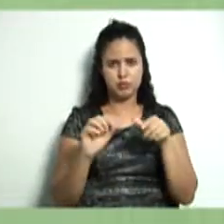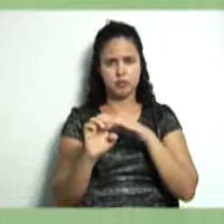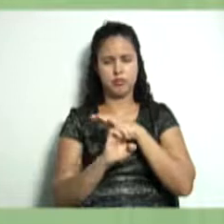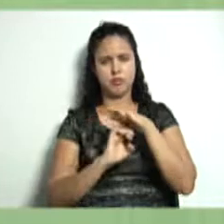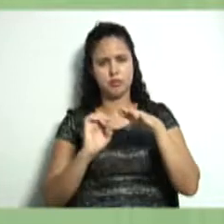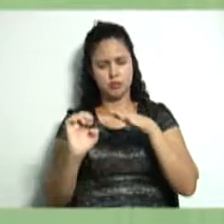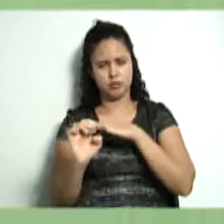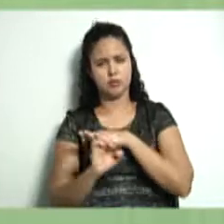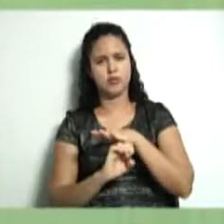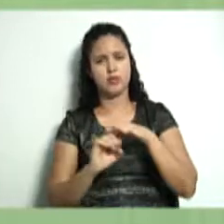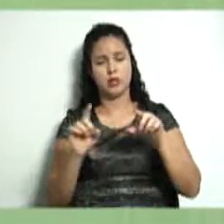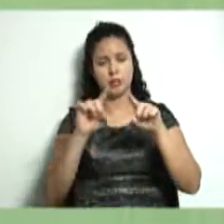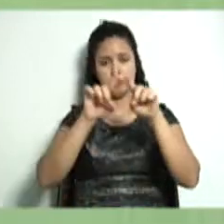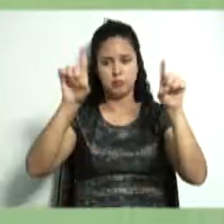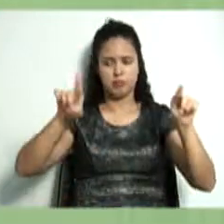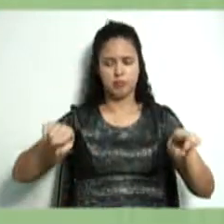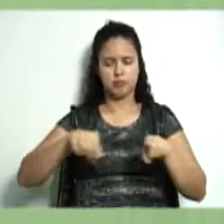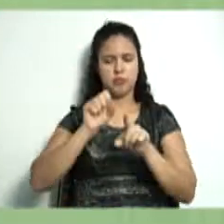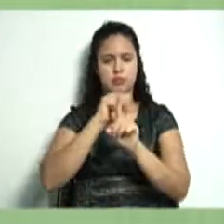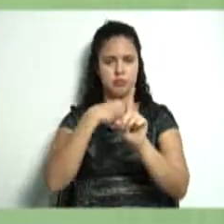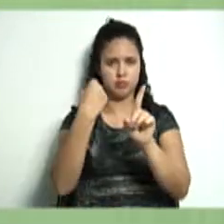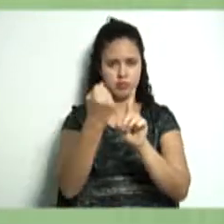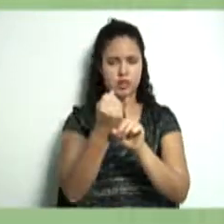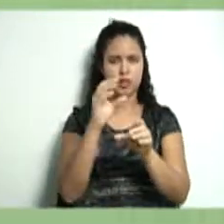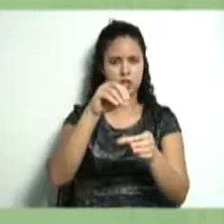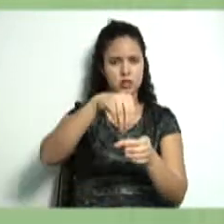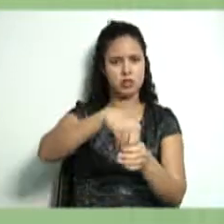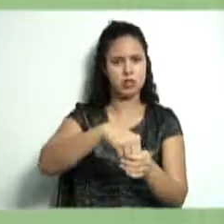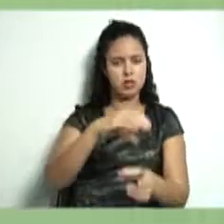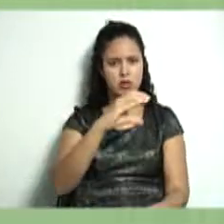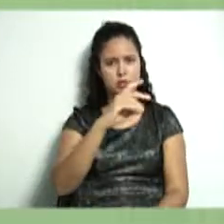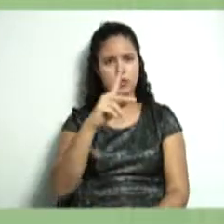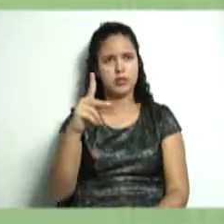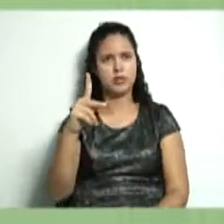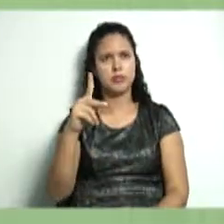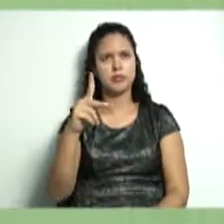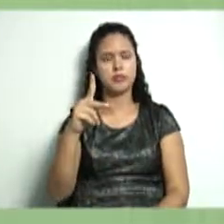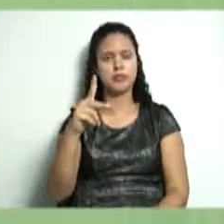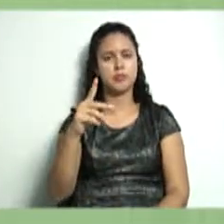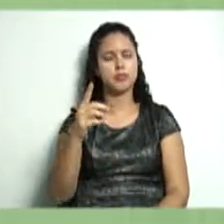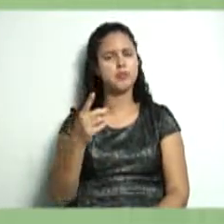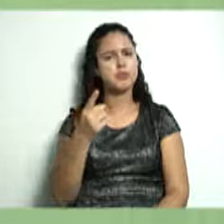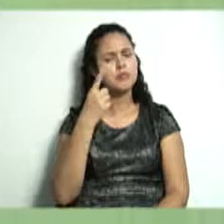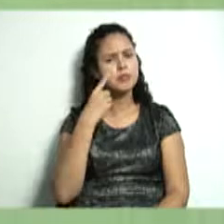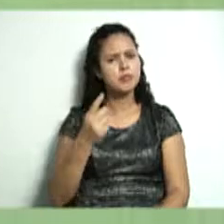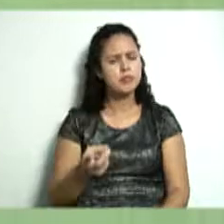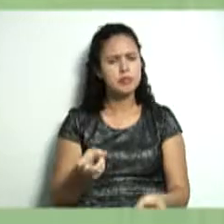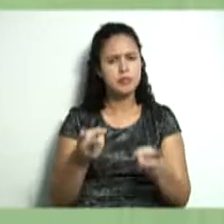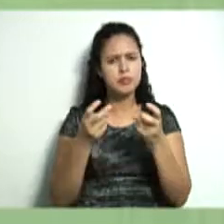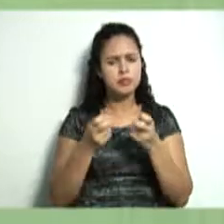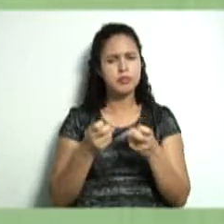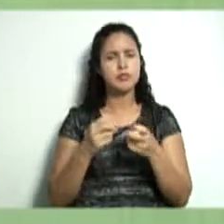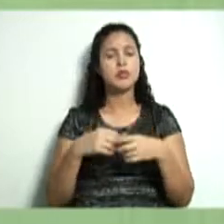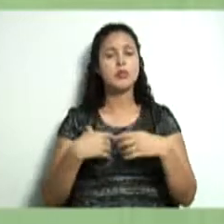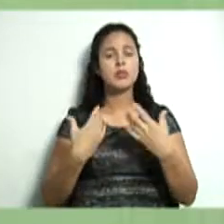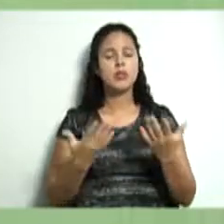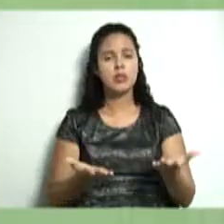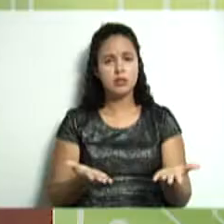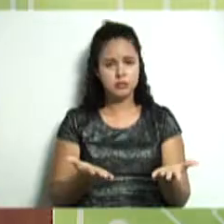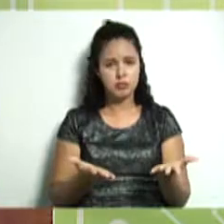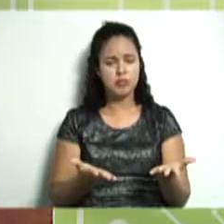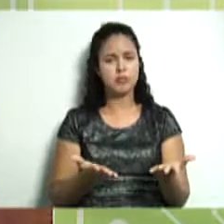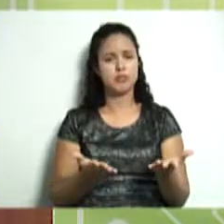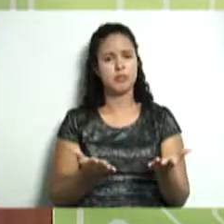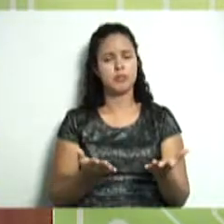ou esse quadro social compõe a nossa cooperativa. E aí a gente resgata qual que é